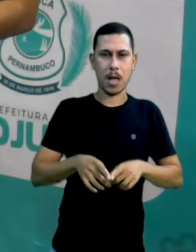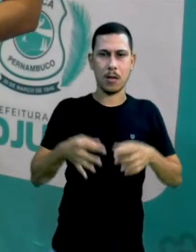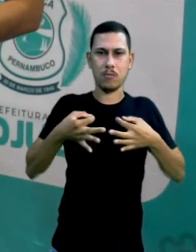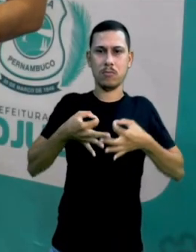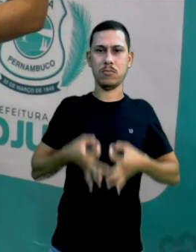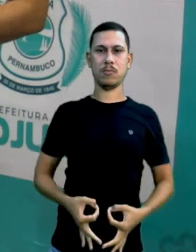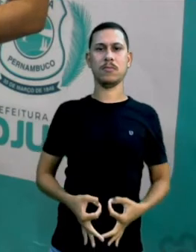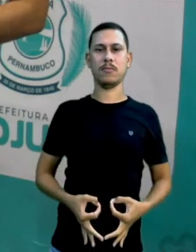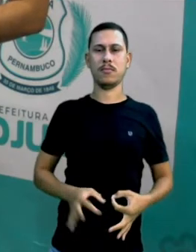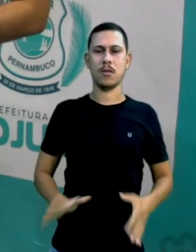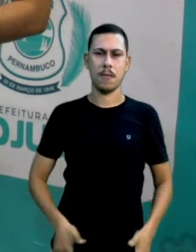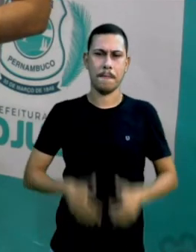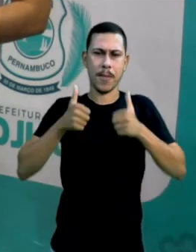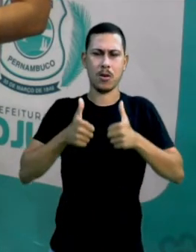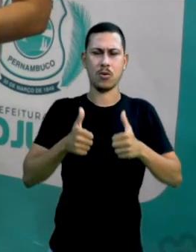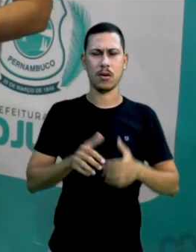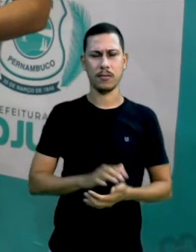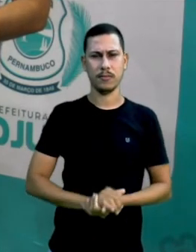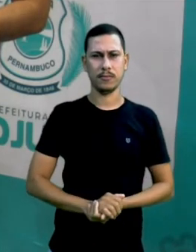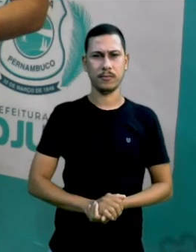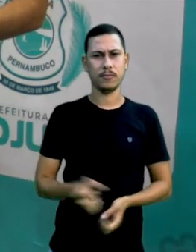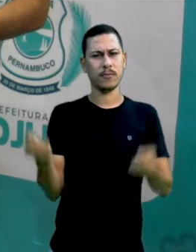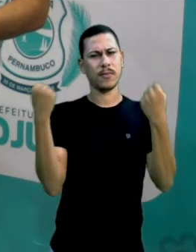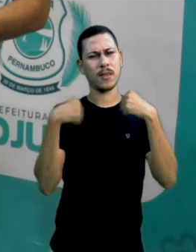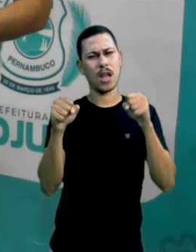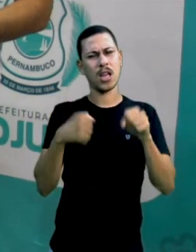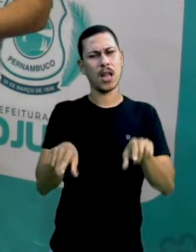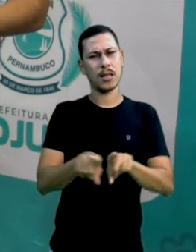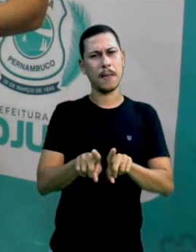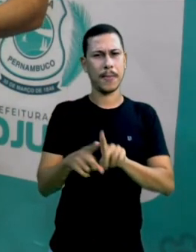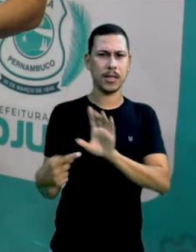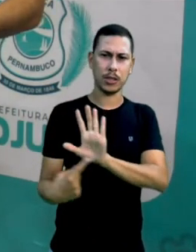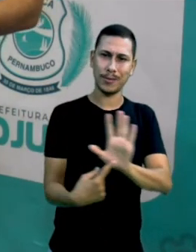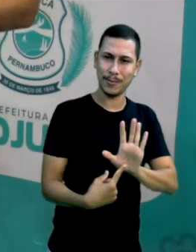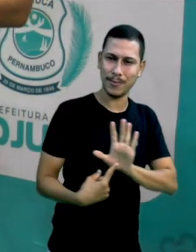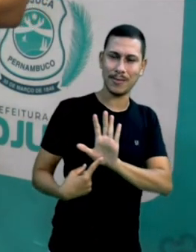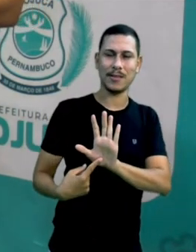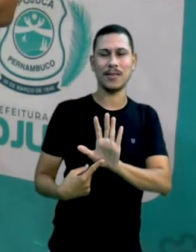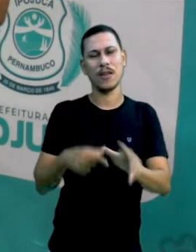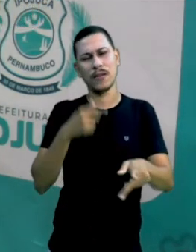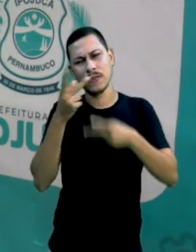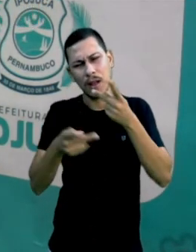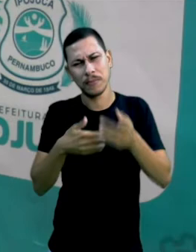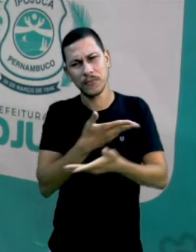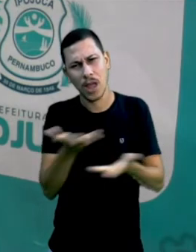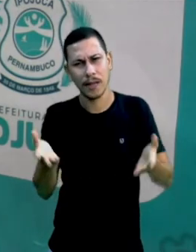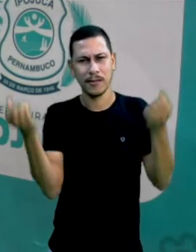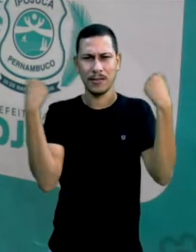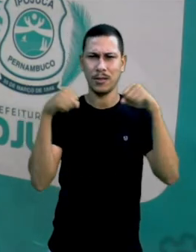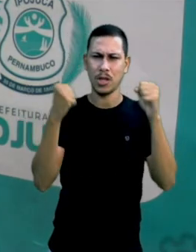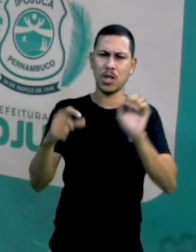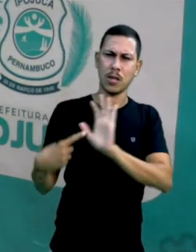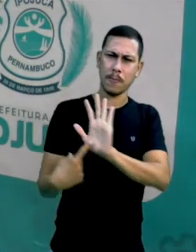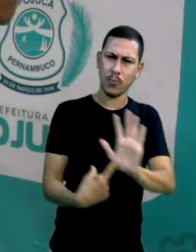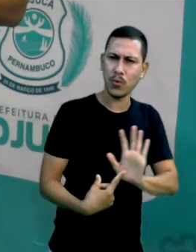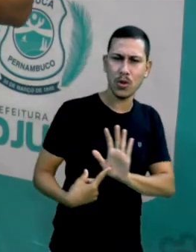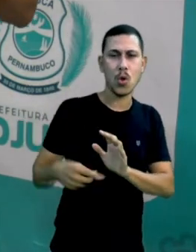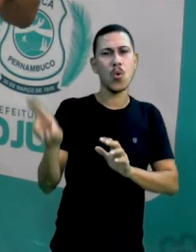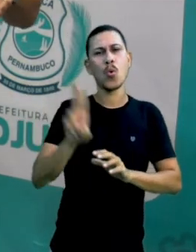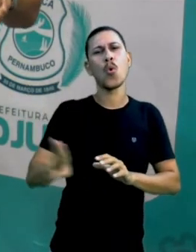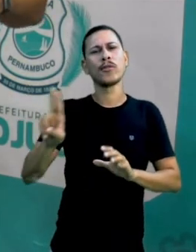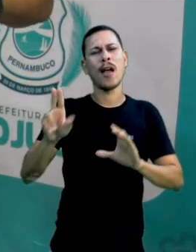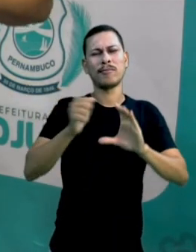tá? E a ginástica de demonstração. Como eu falei para vocês, a ginástica de demonstração, ela vai